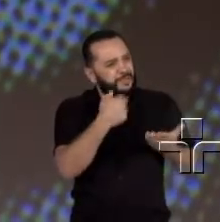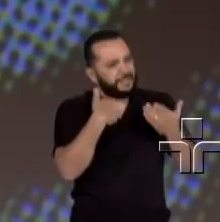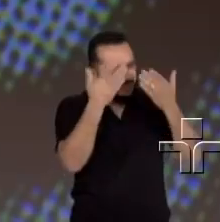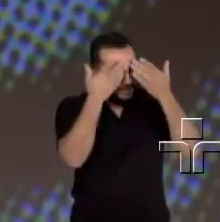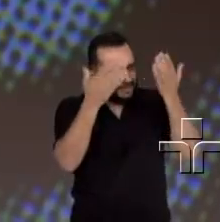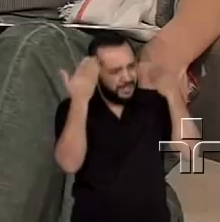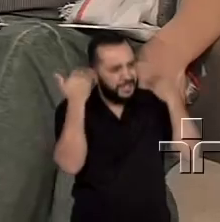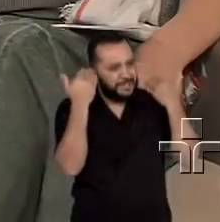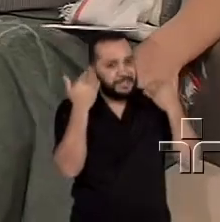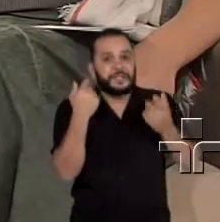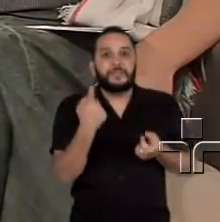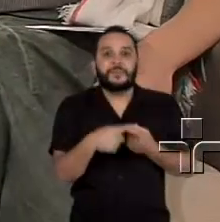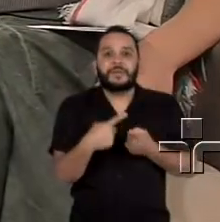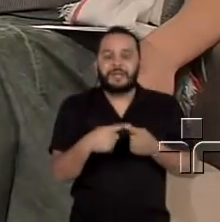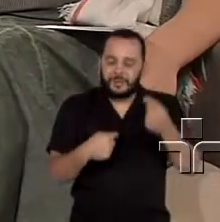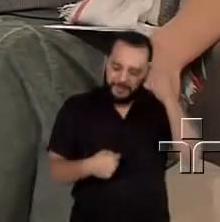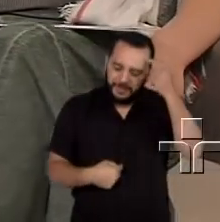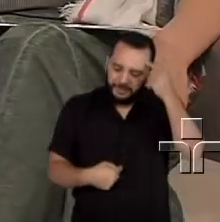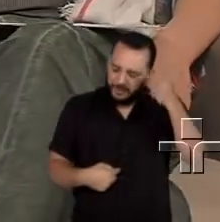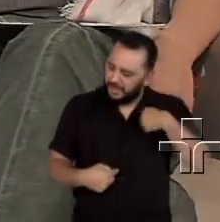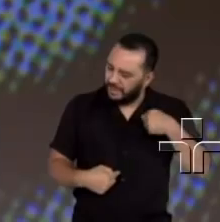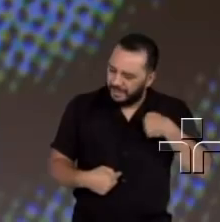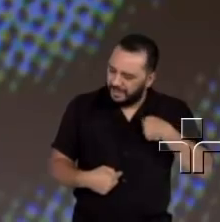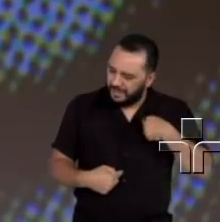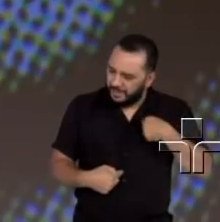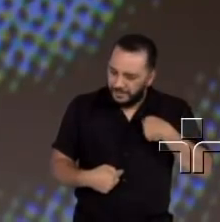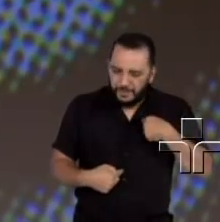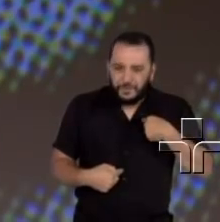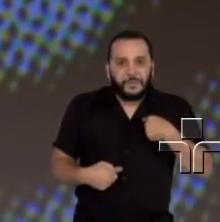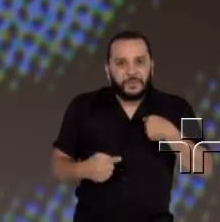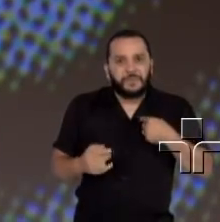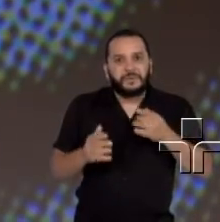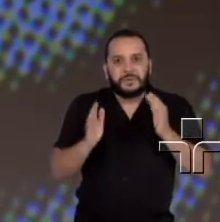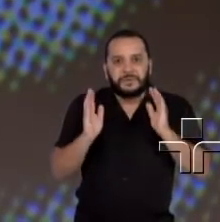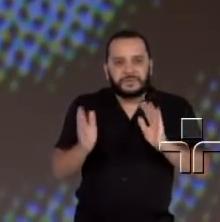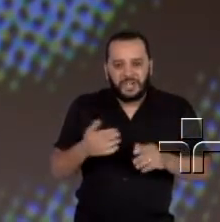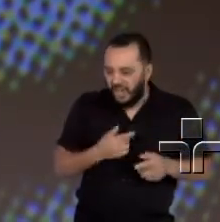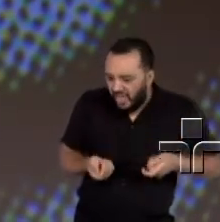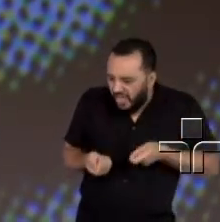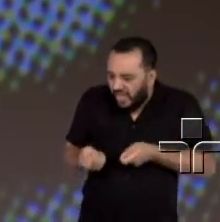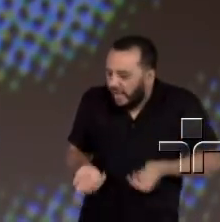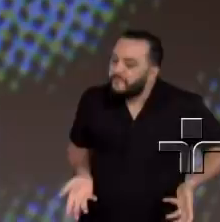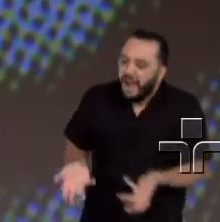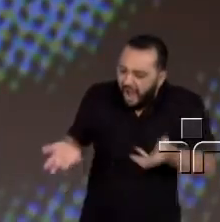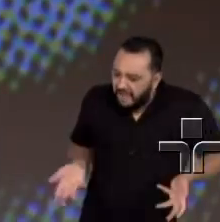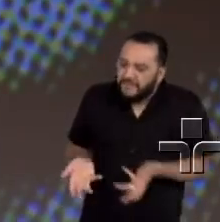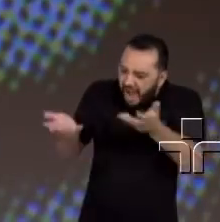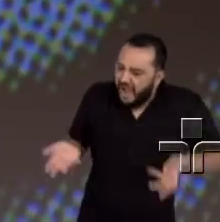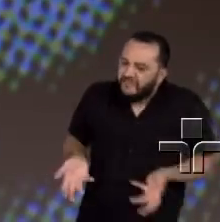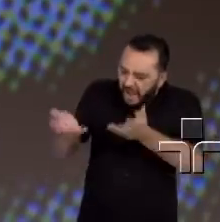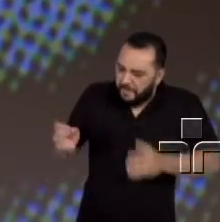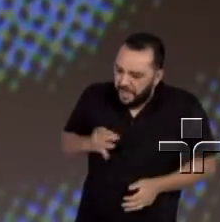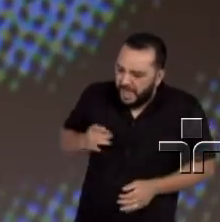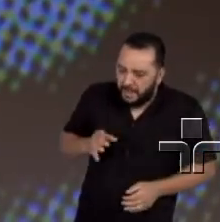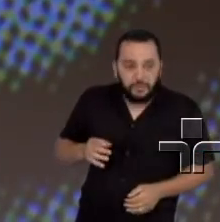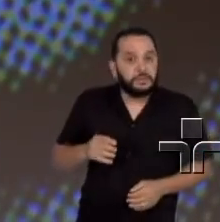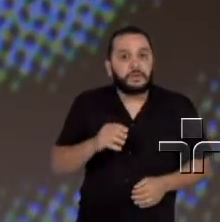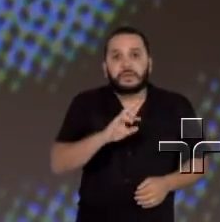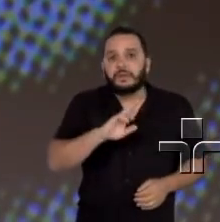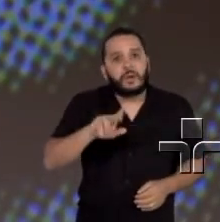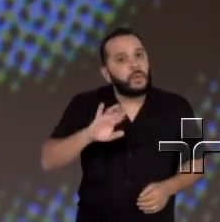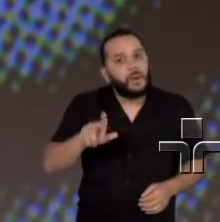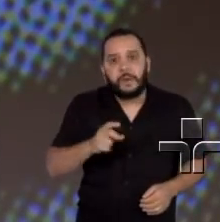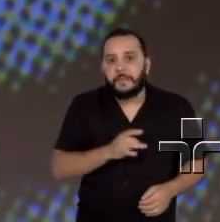Porque, tadinho, ele deve ter pensado, nossa, como eu atormentei esse menino, porque ele achava que eu tinha medo, eu não tinha medo, eu não